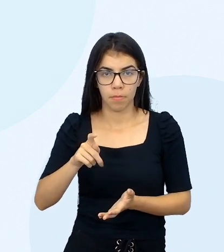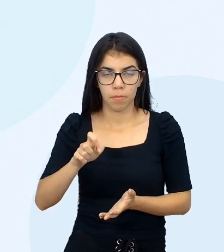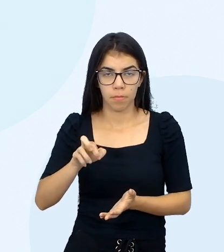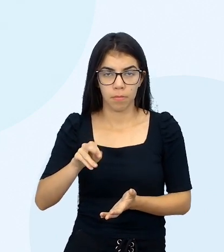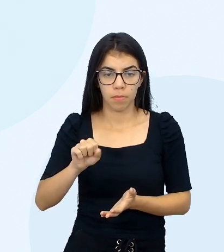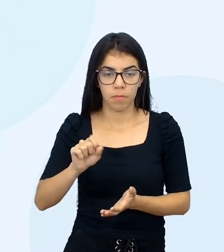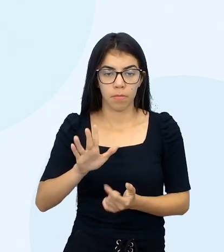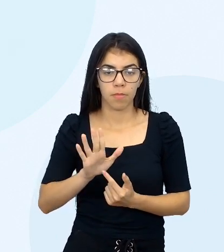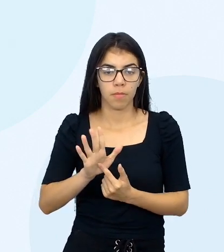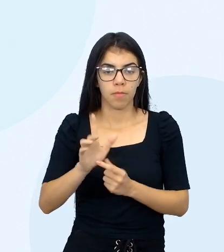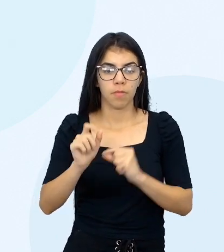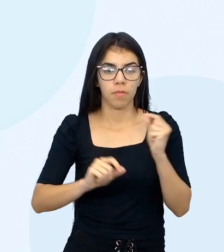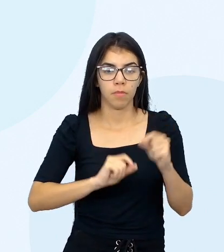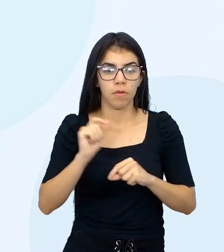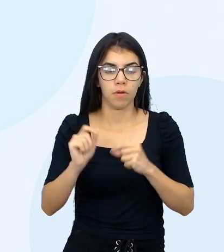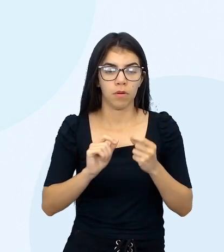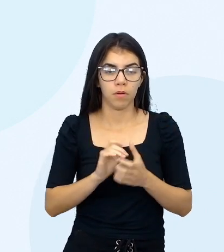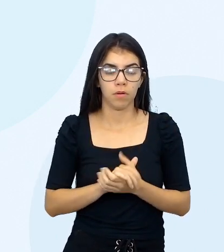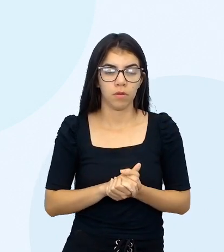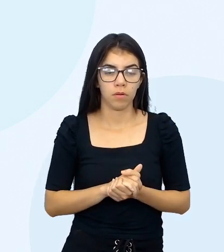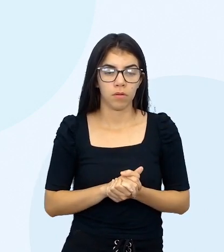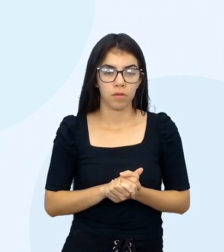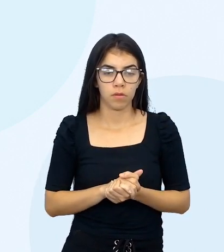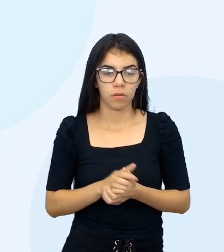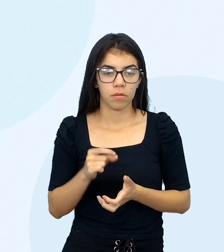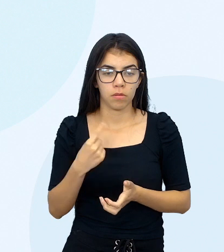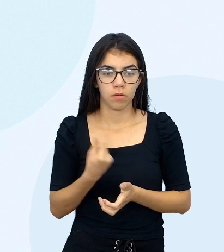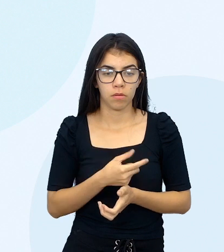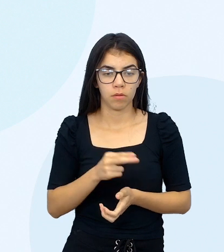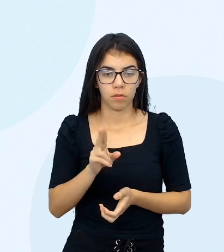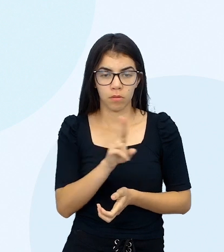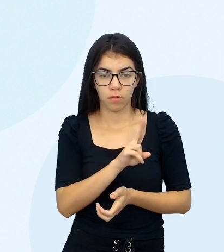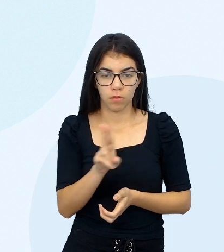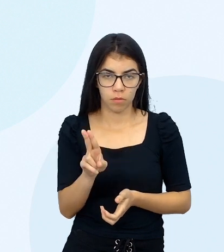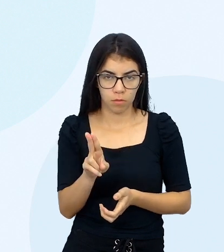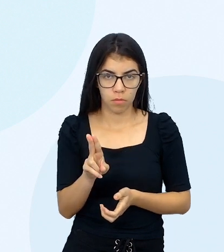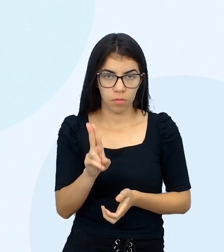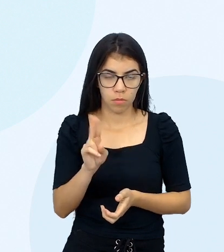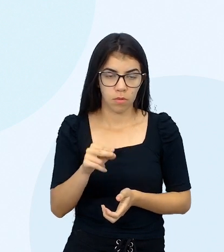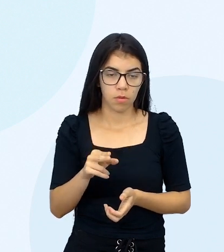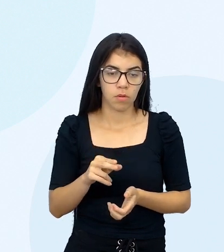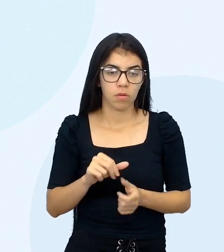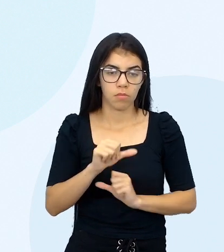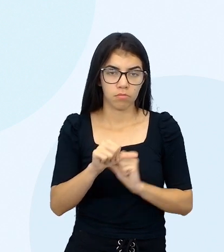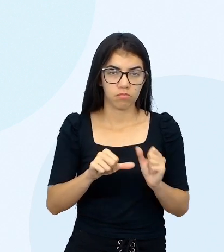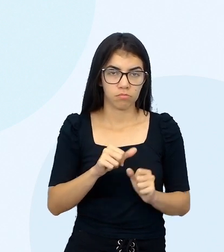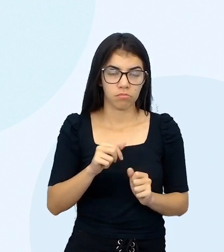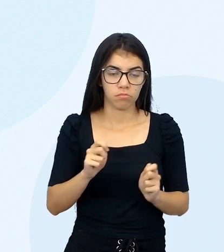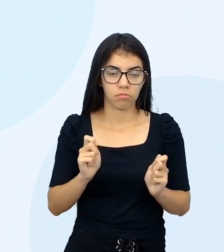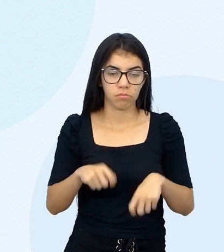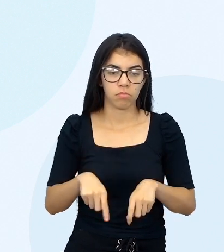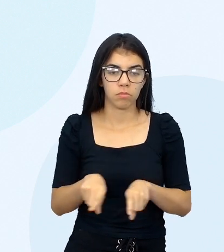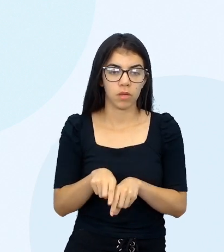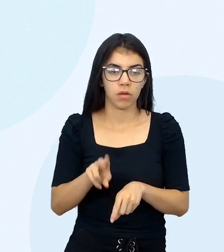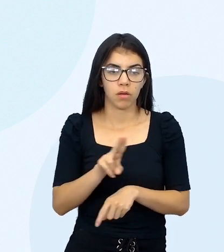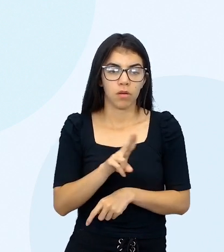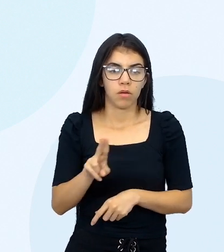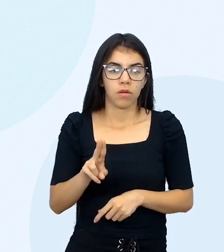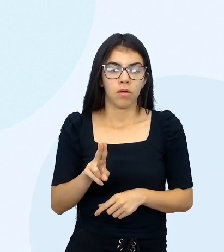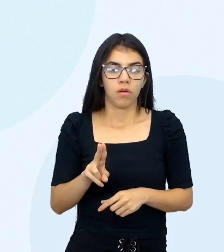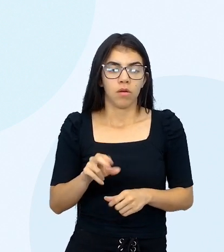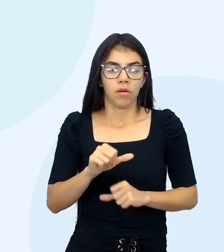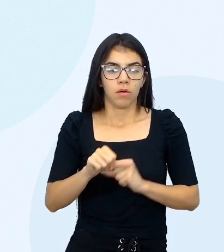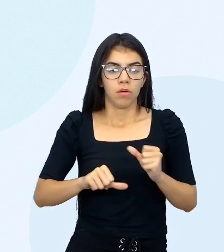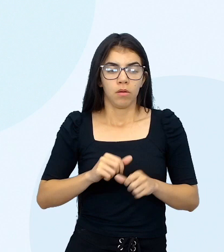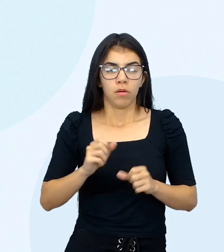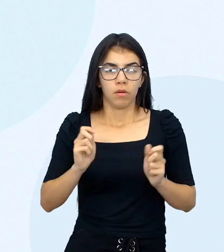aí vai aparecer, pode ver que é parecido com o que eu fiz, né? Sim. E aqui eu pus os nomes, aí a gente pode fazer essa mudança se der tempo, dos nomes aqui do nome do gráfico,